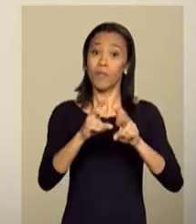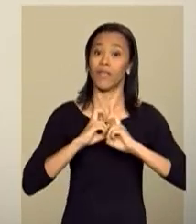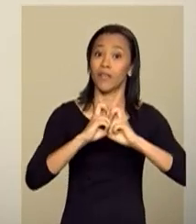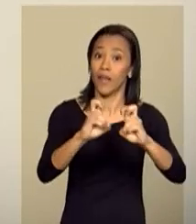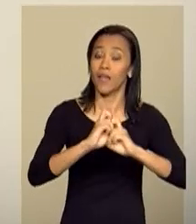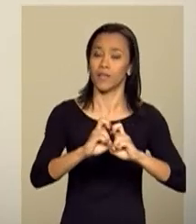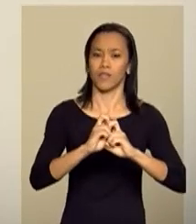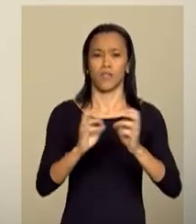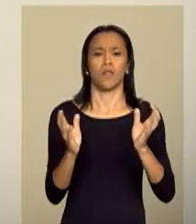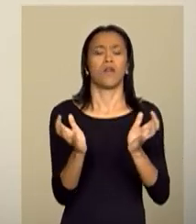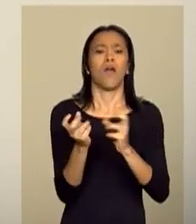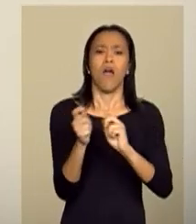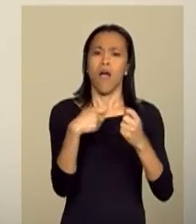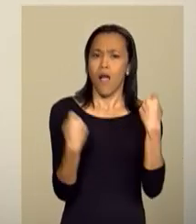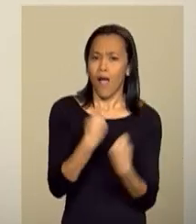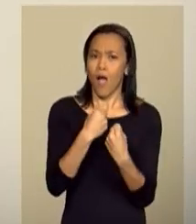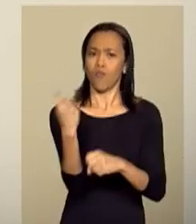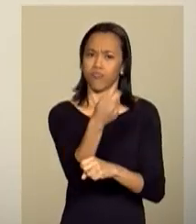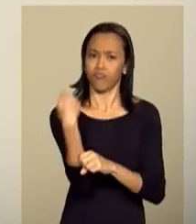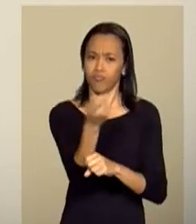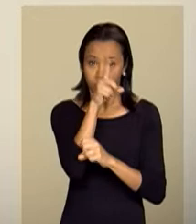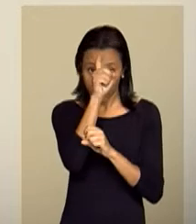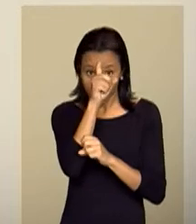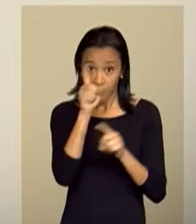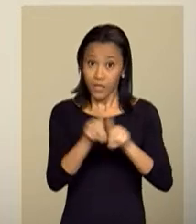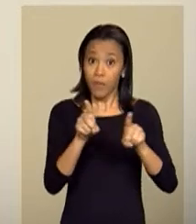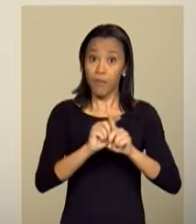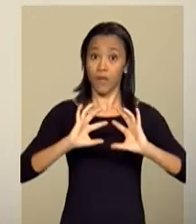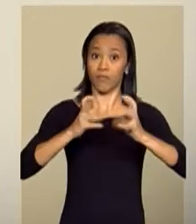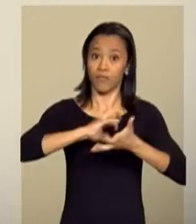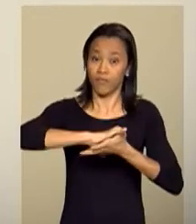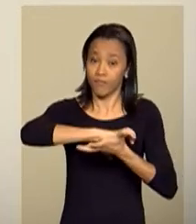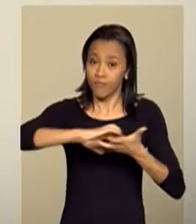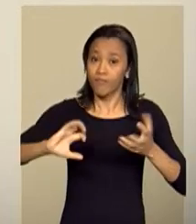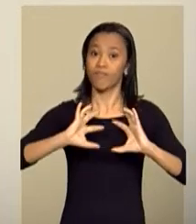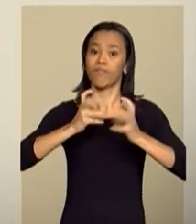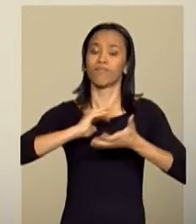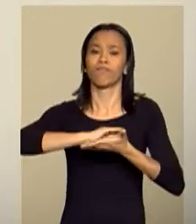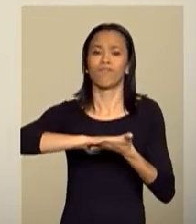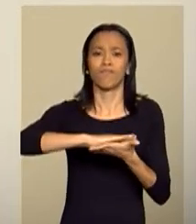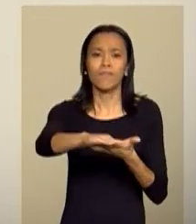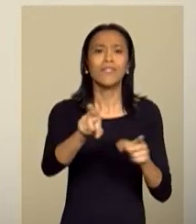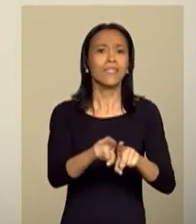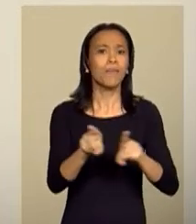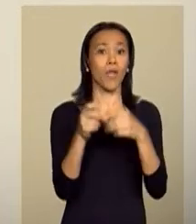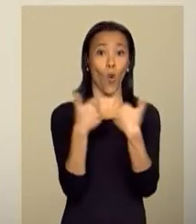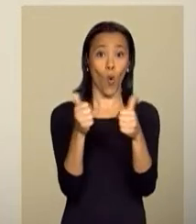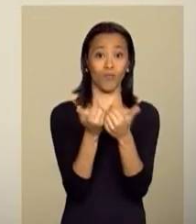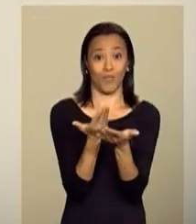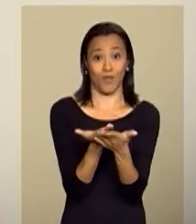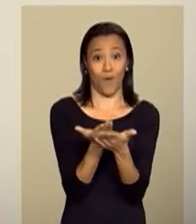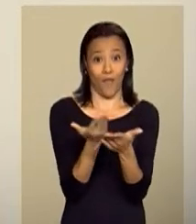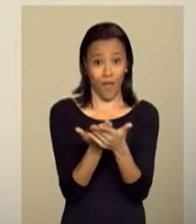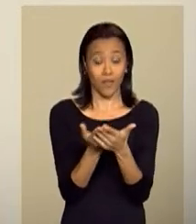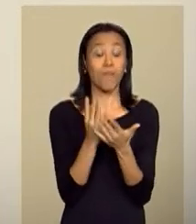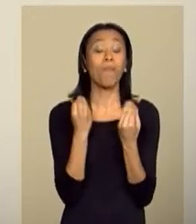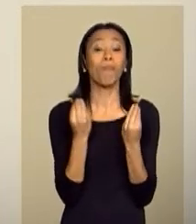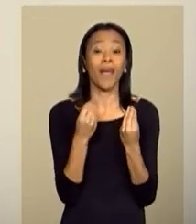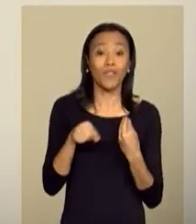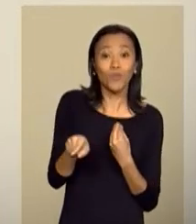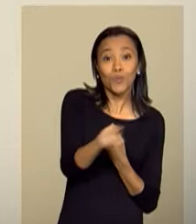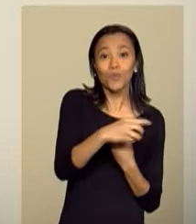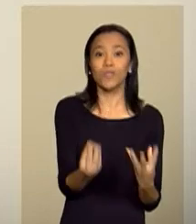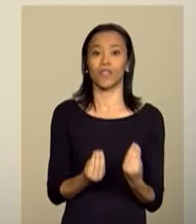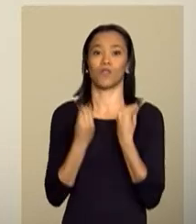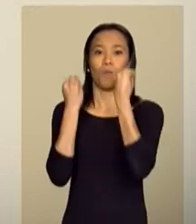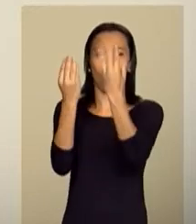para reforçar o SAMU moto niveladoras restro escavadeiras e ônibus escolares para serem doados